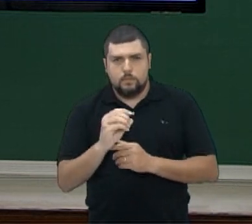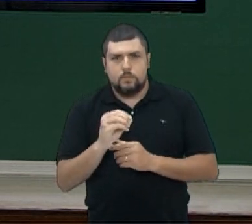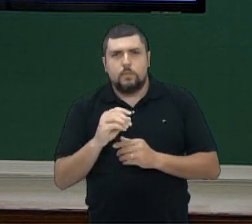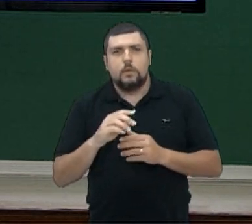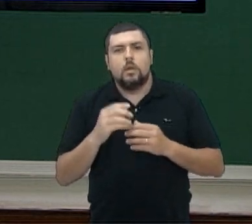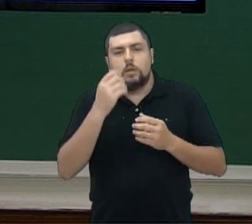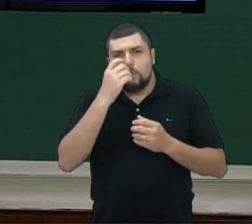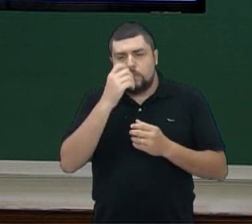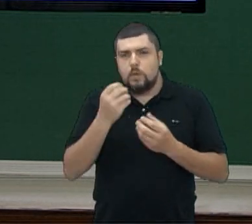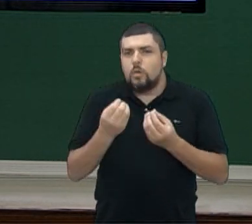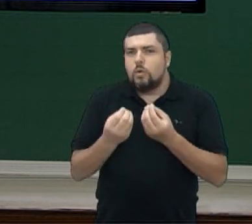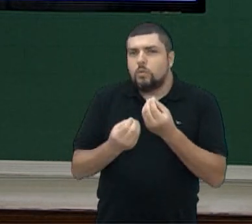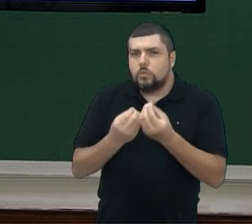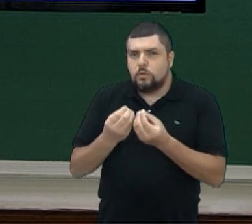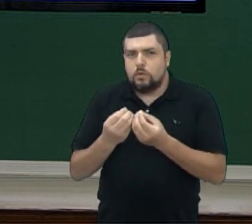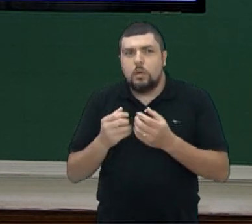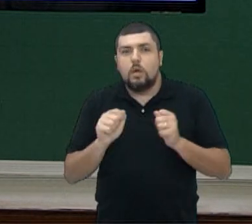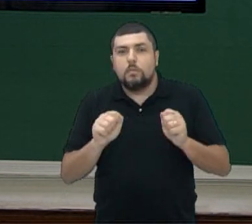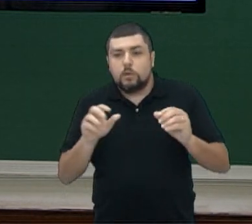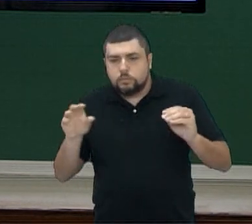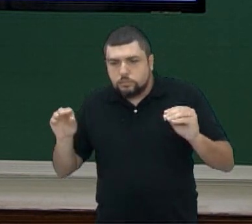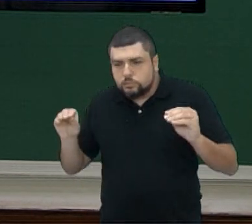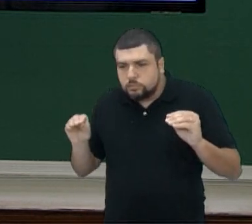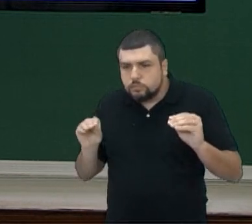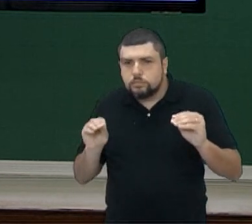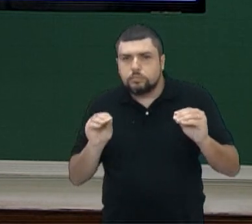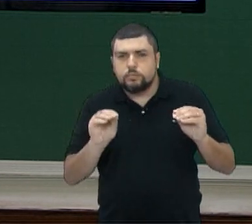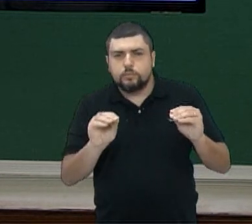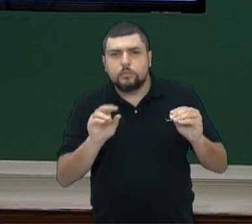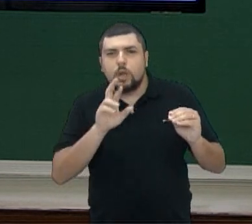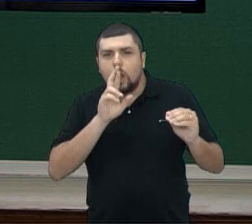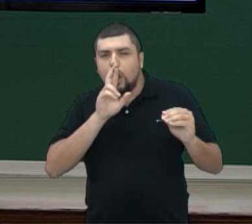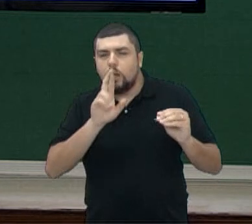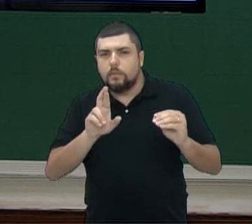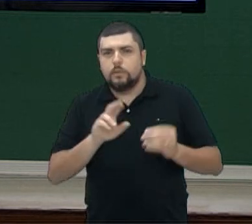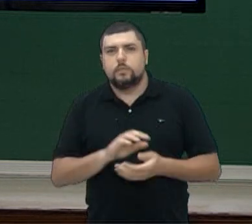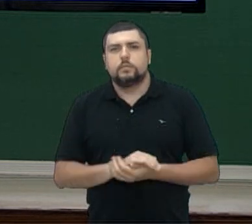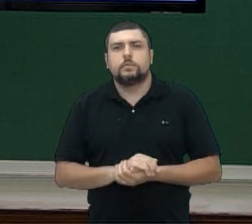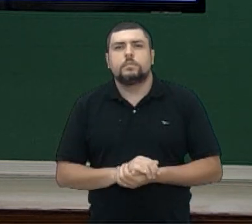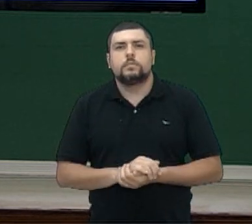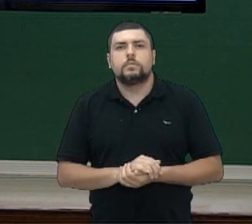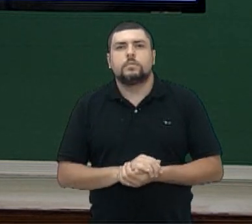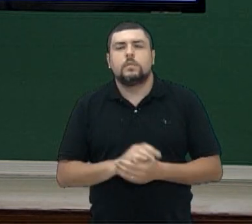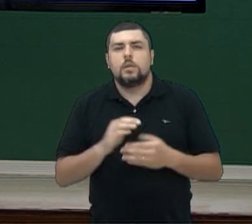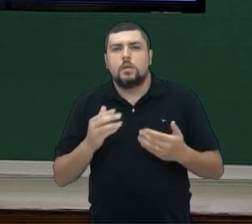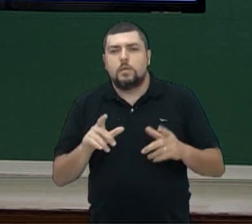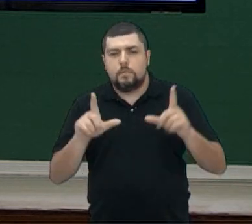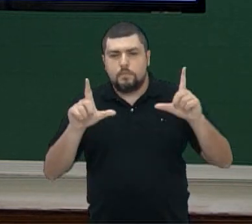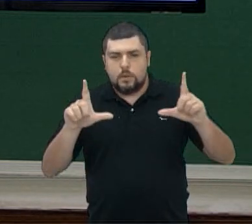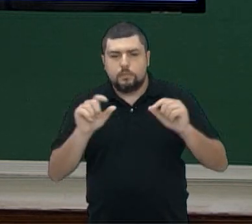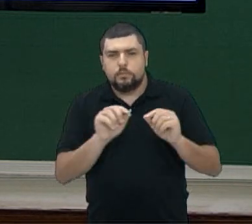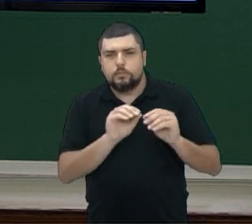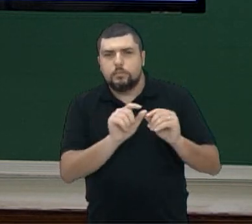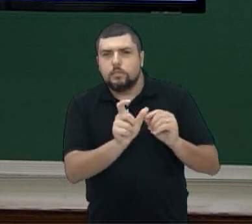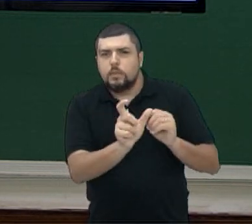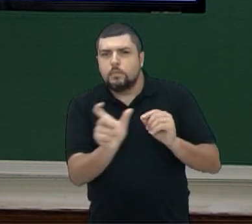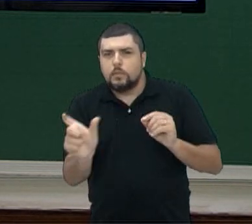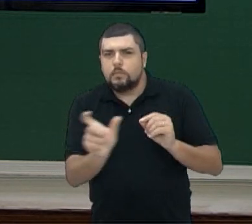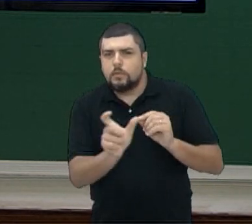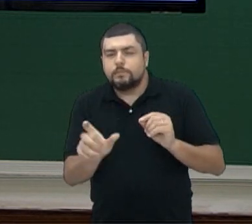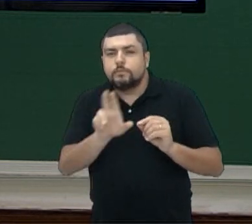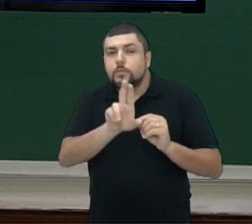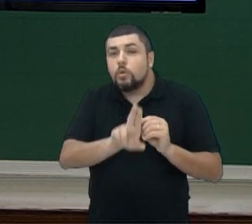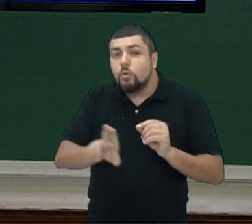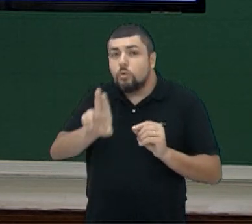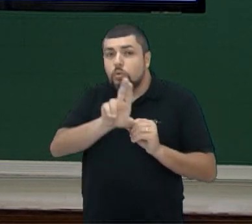das palavras que eu coloquei aqui para dar a sua resposta. Para você dar a resposta em inglês aqui no Word Bank, nesse quadro verde aqui, ó. Seria,